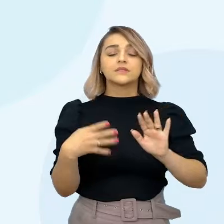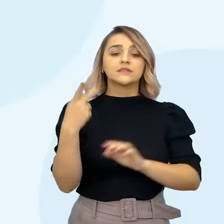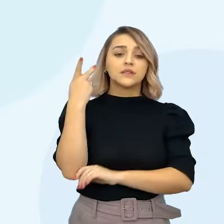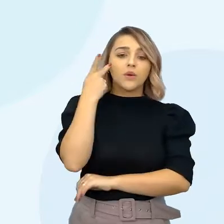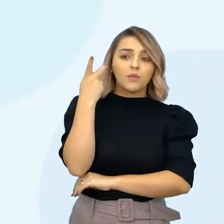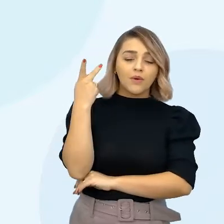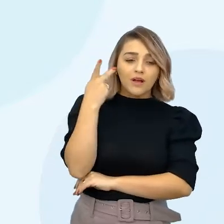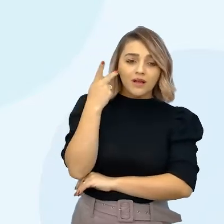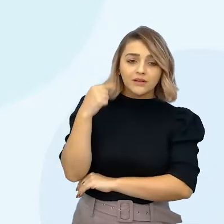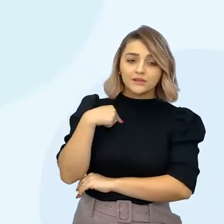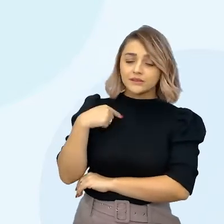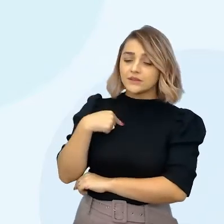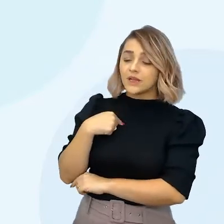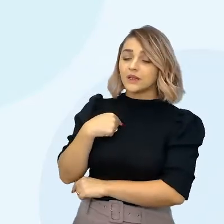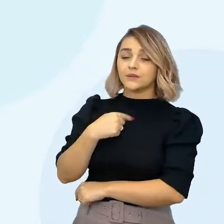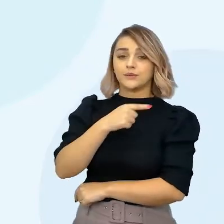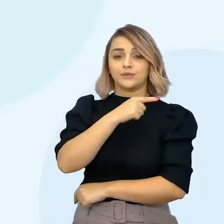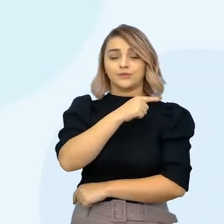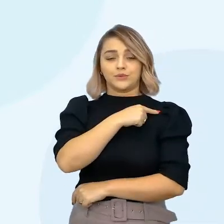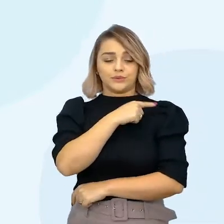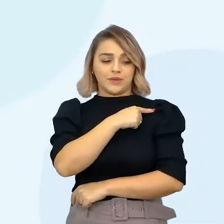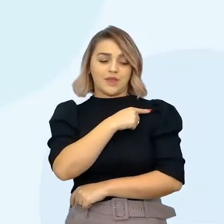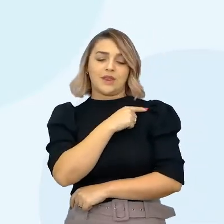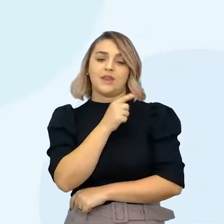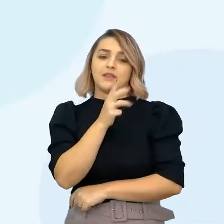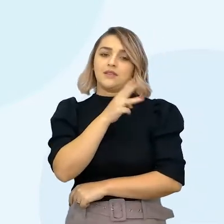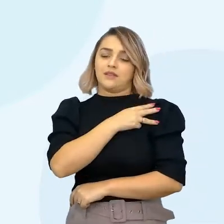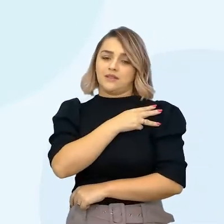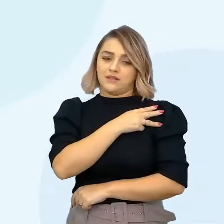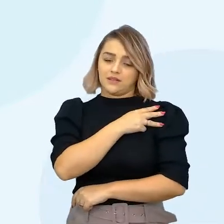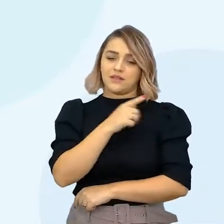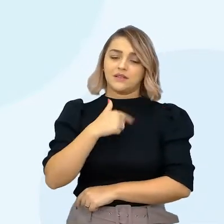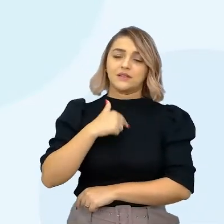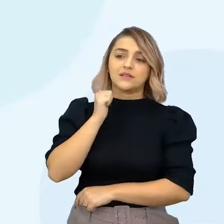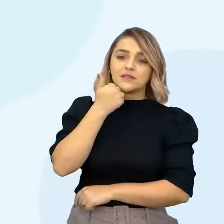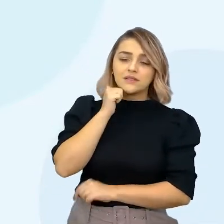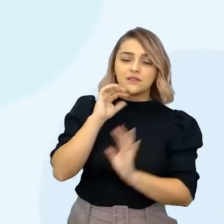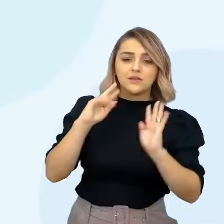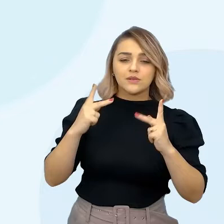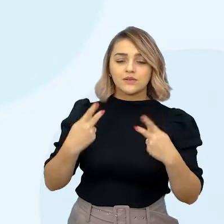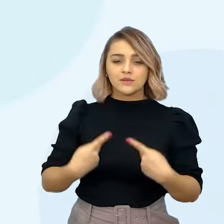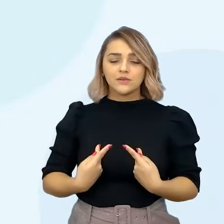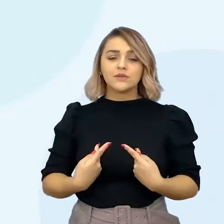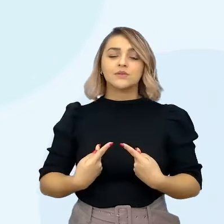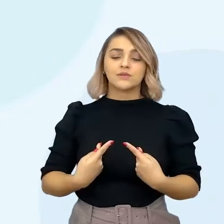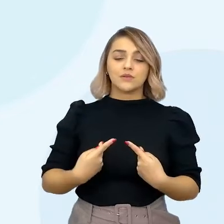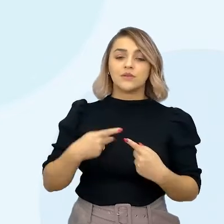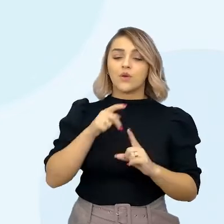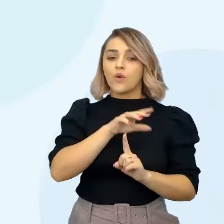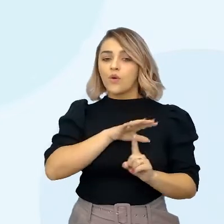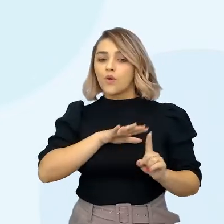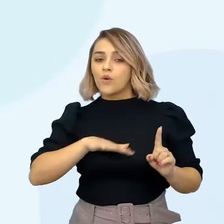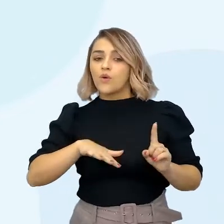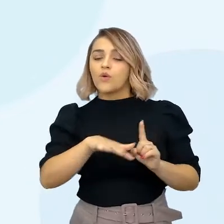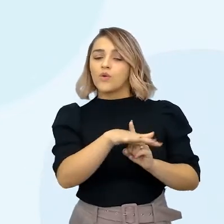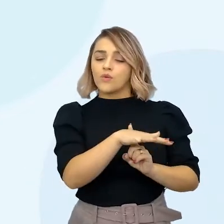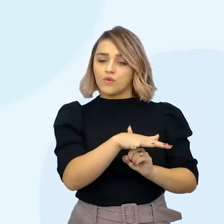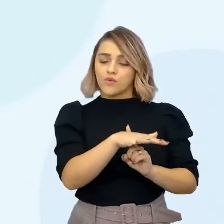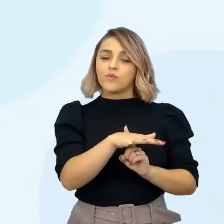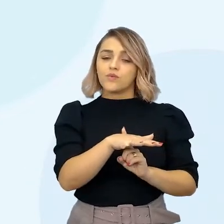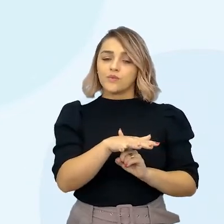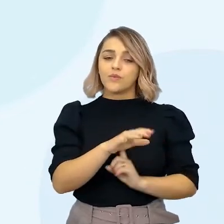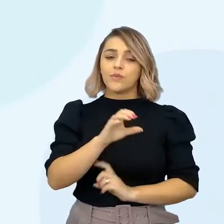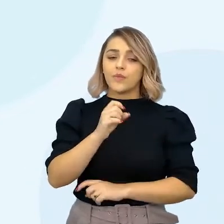da primeira à terceira série, né, de ciências humanas sociais aplicadas, 103,